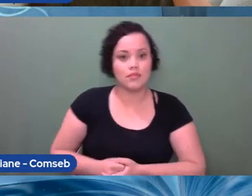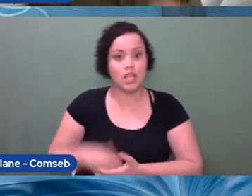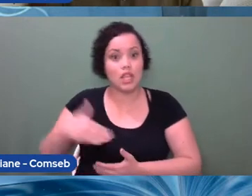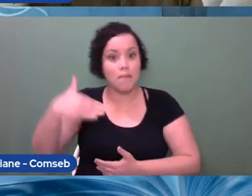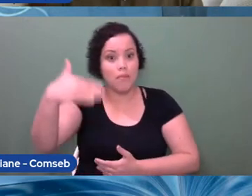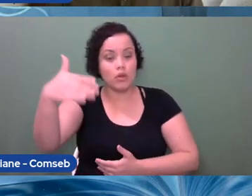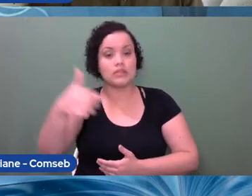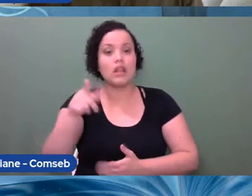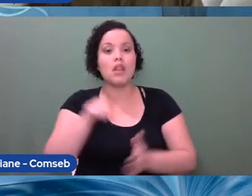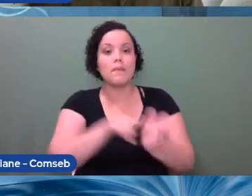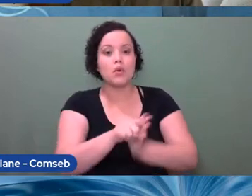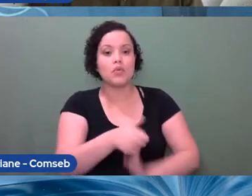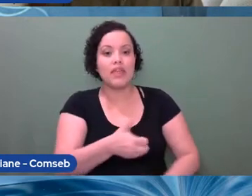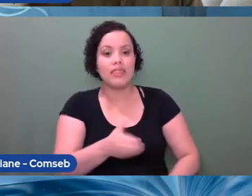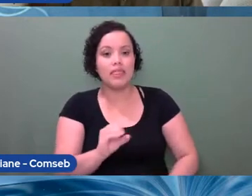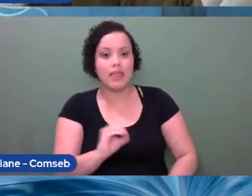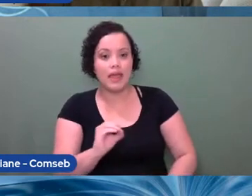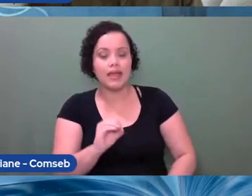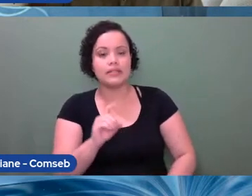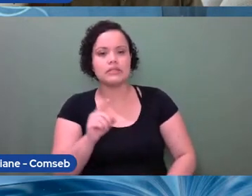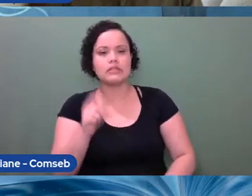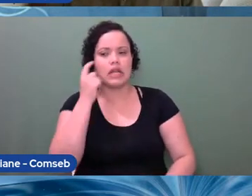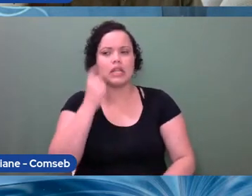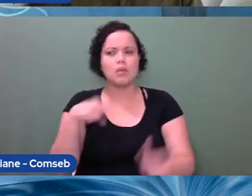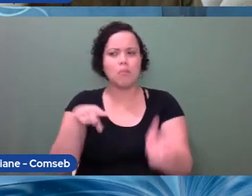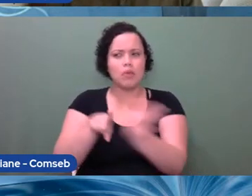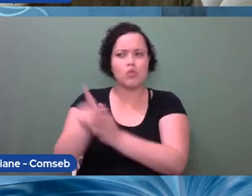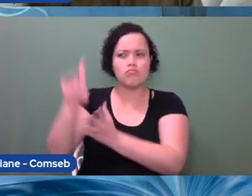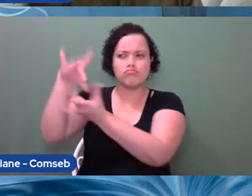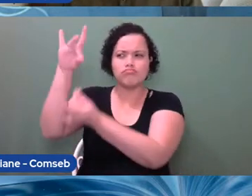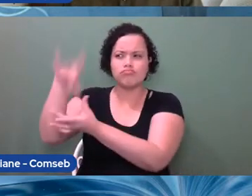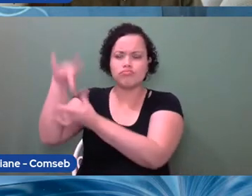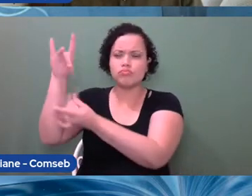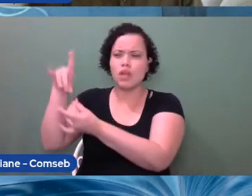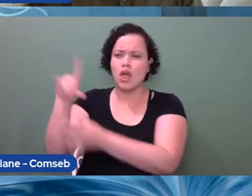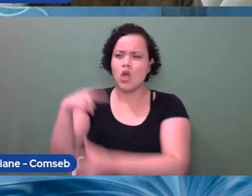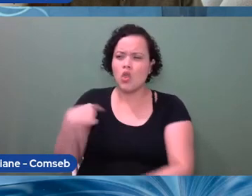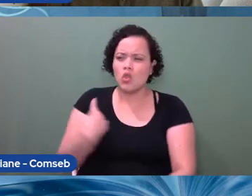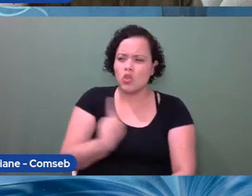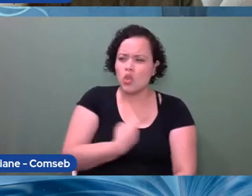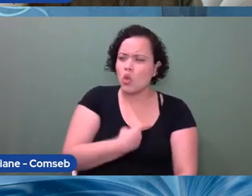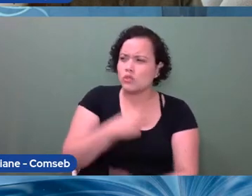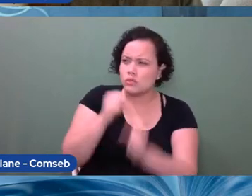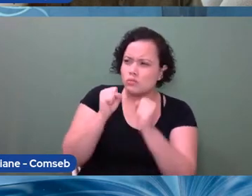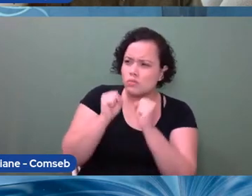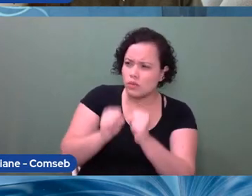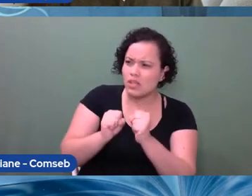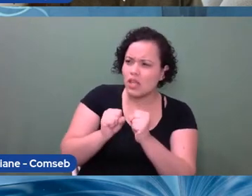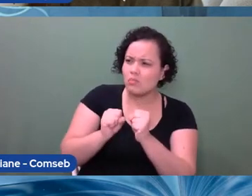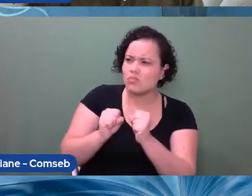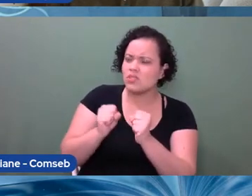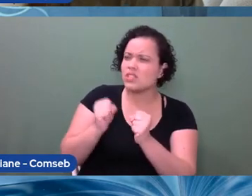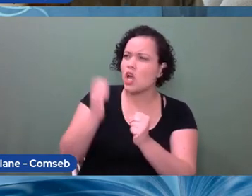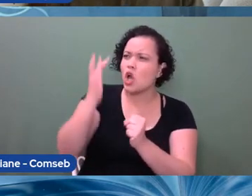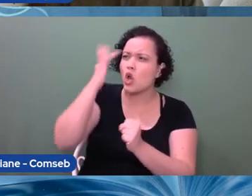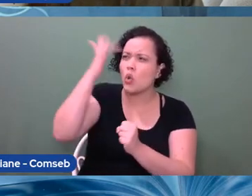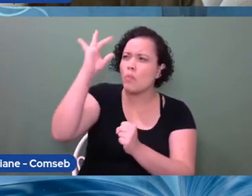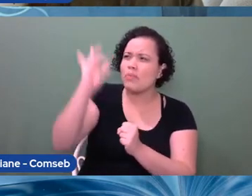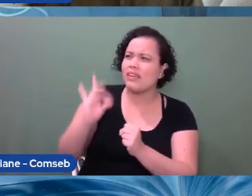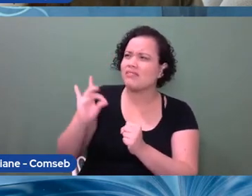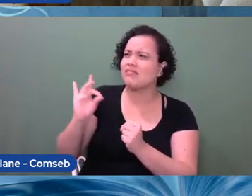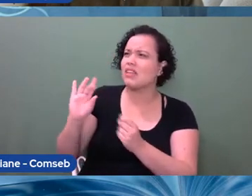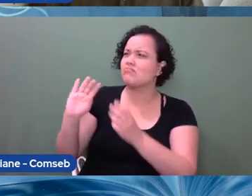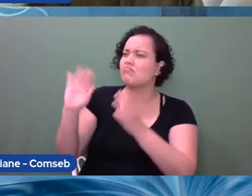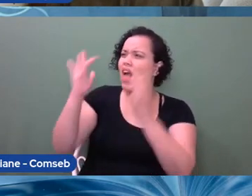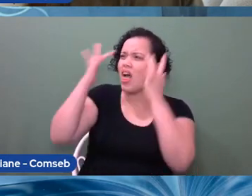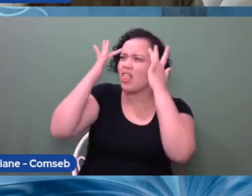questão, Kardec pergunta à espiritualidade se nós podemos compreender a natureza de